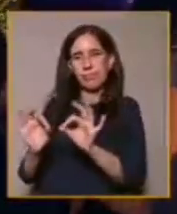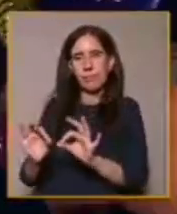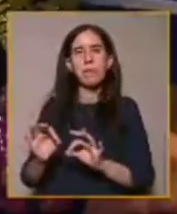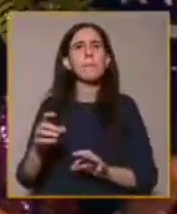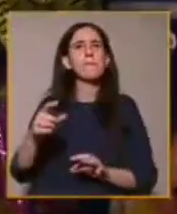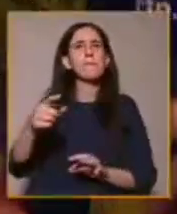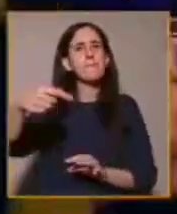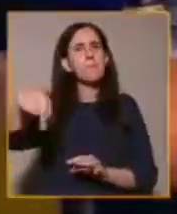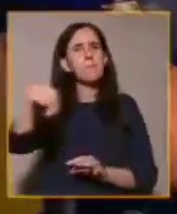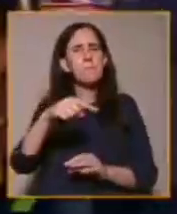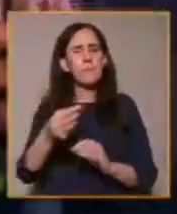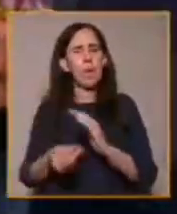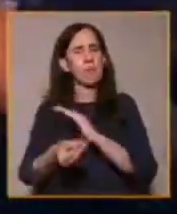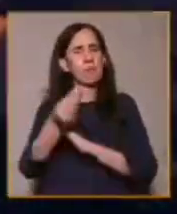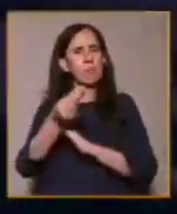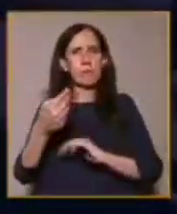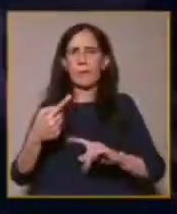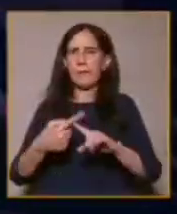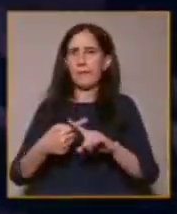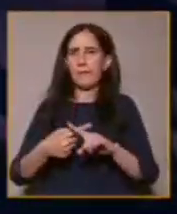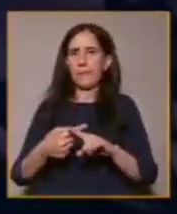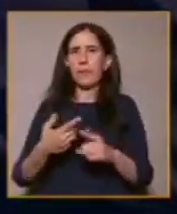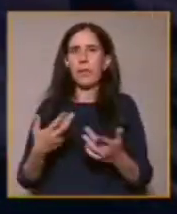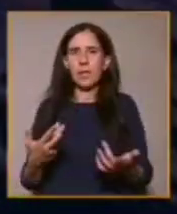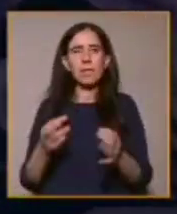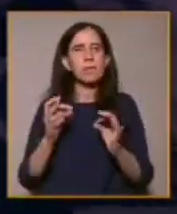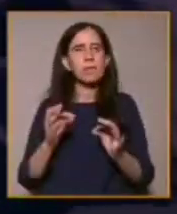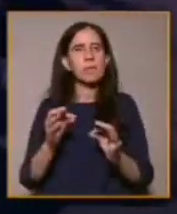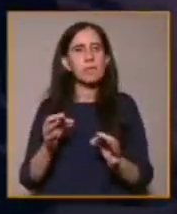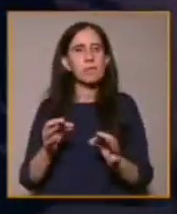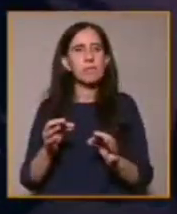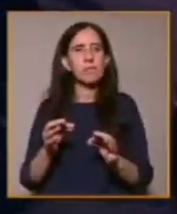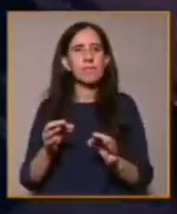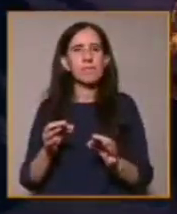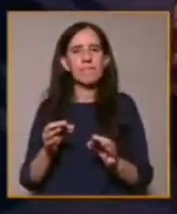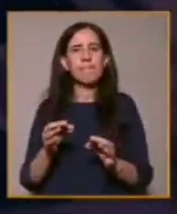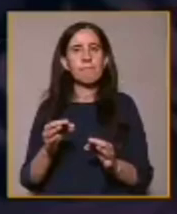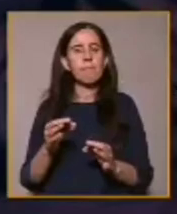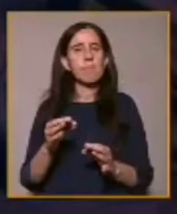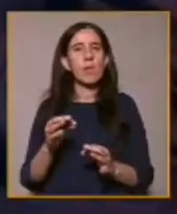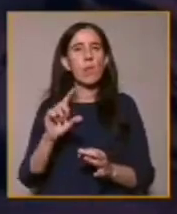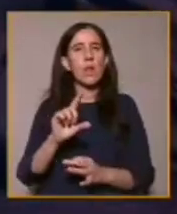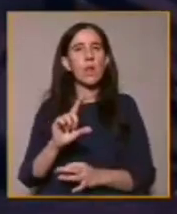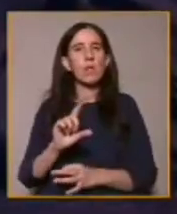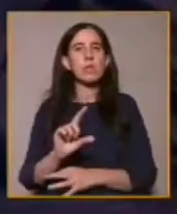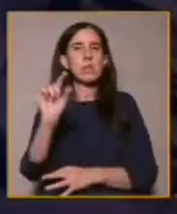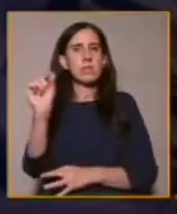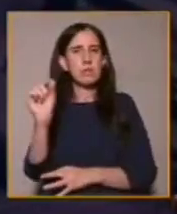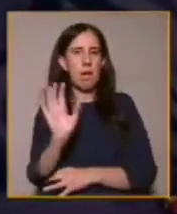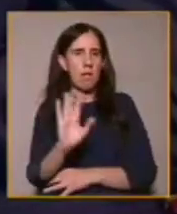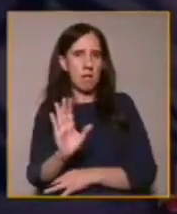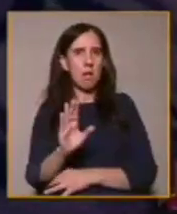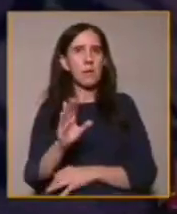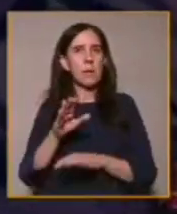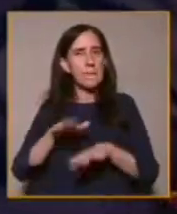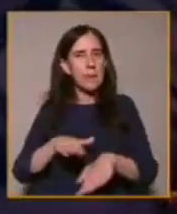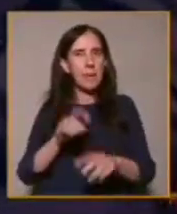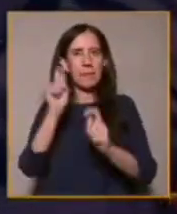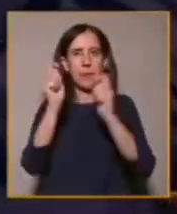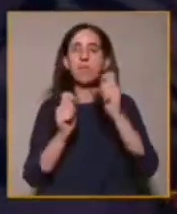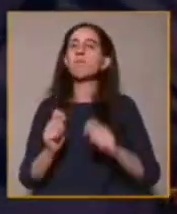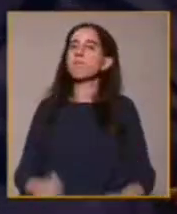uma particularidade que eu acho que é muito interessante, é que praticamente não podem sair porque são marchantes também. Com certeza, nós somos mais